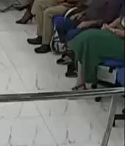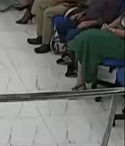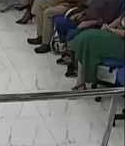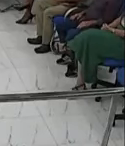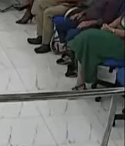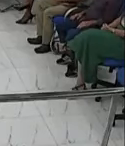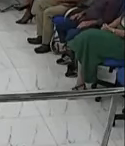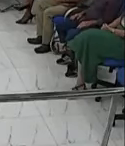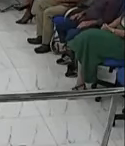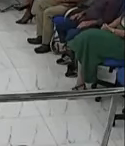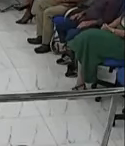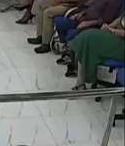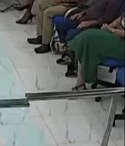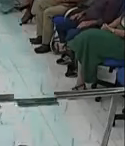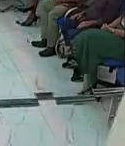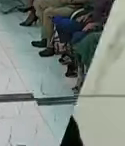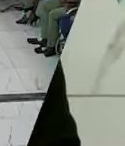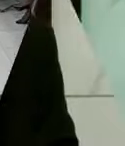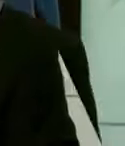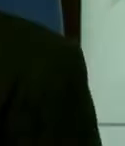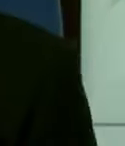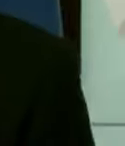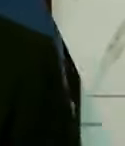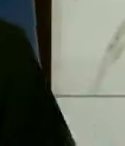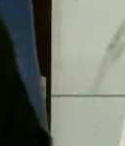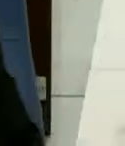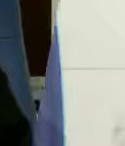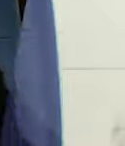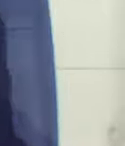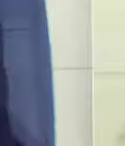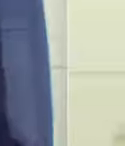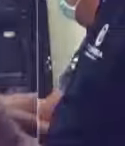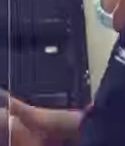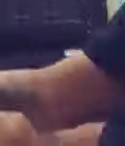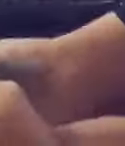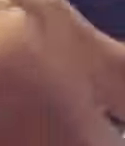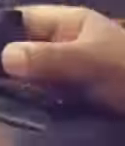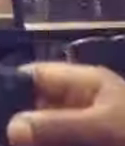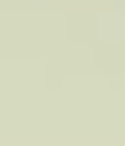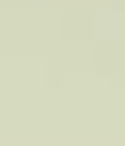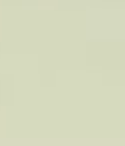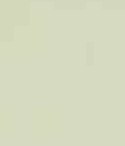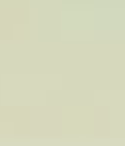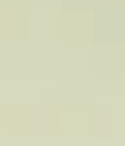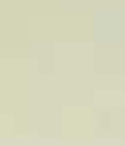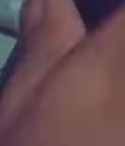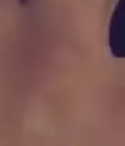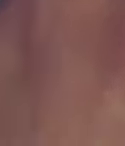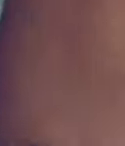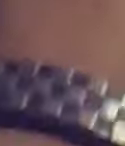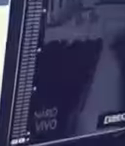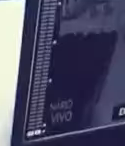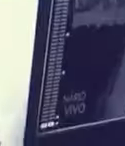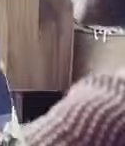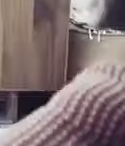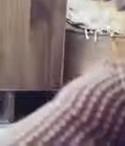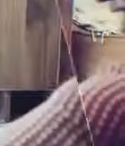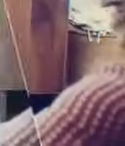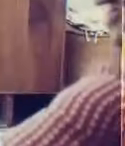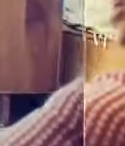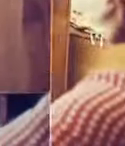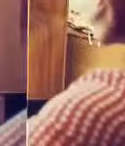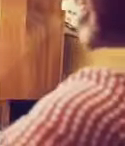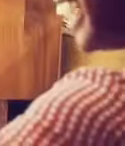gases de... Onde tem essa marca, tem transparência e informação. O que acontece no plenário da Câmara é transmitido sem edições e